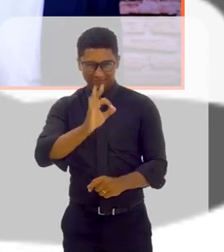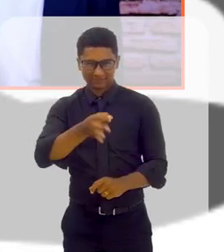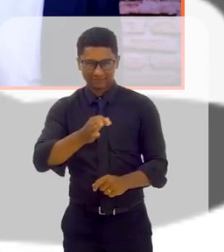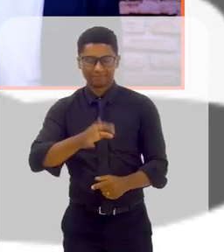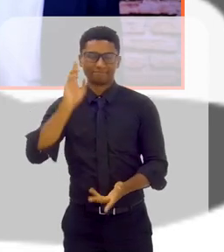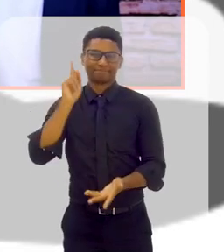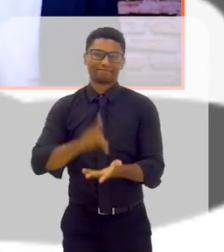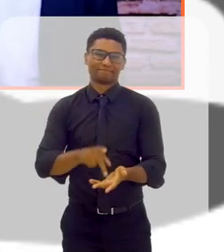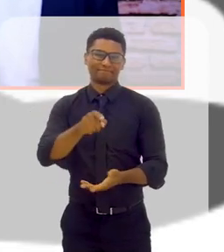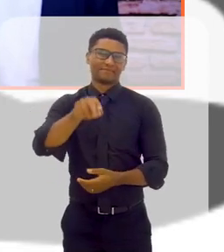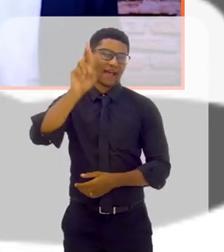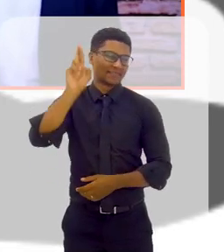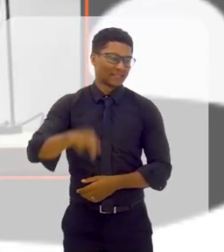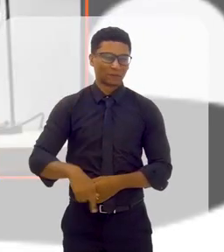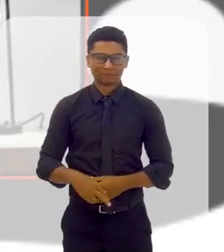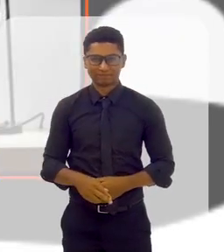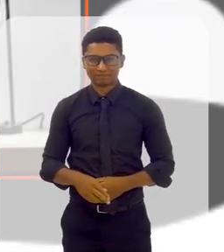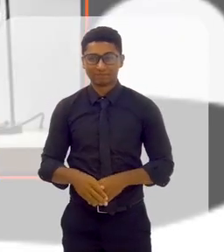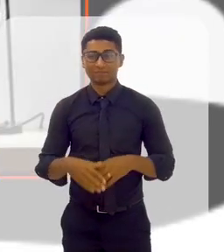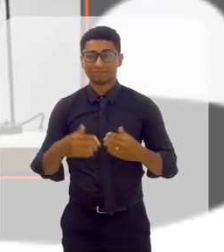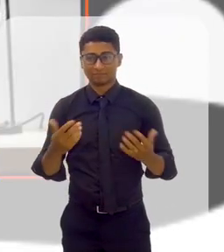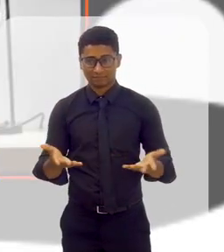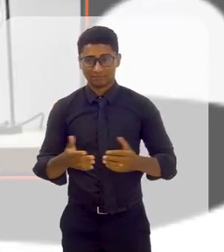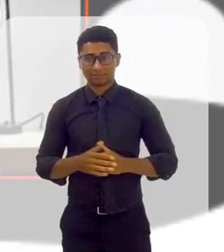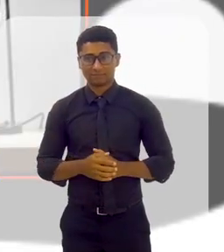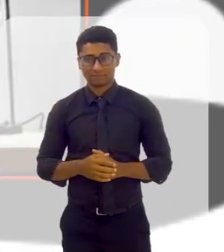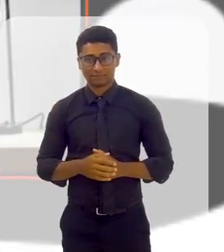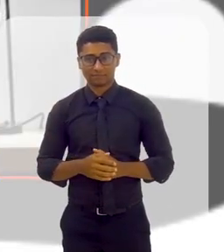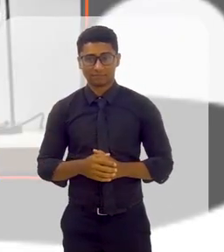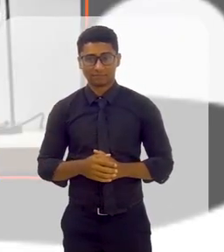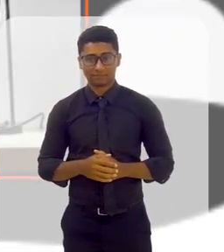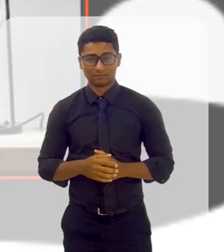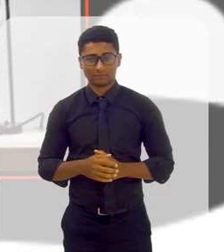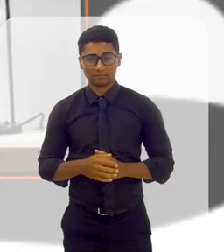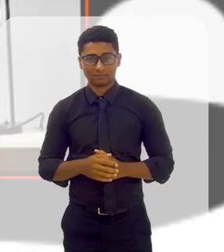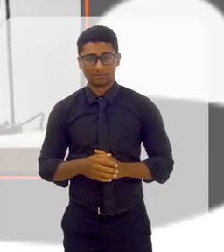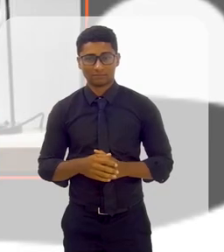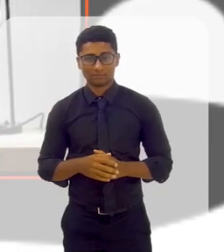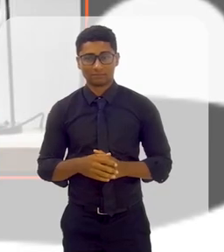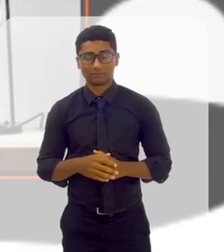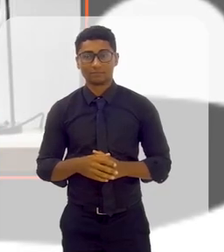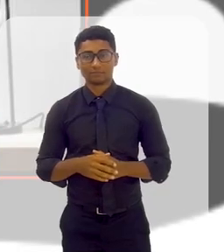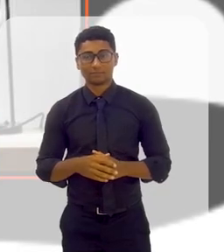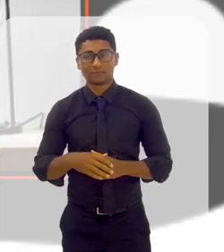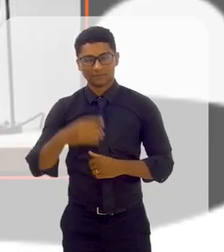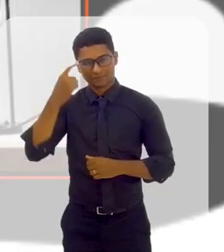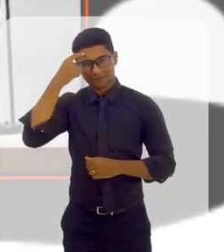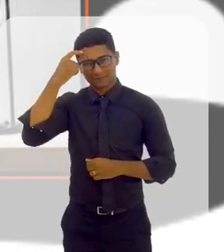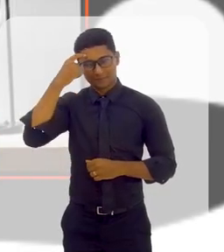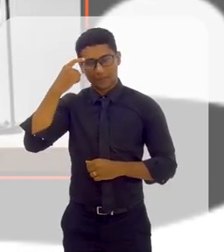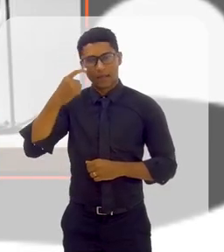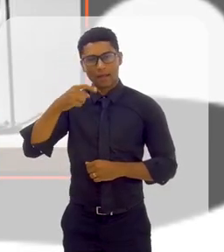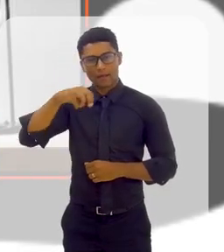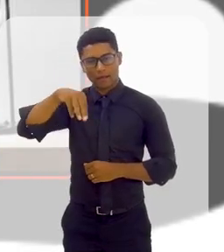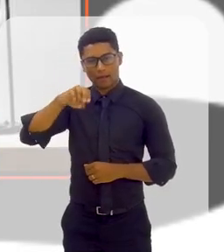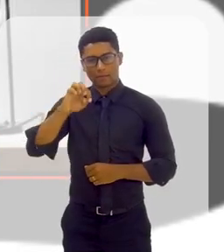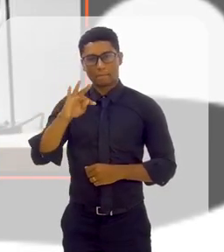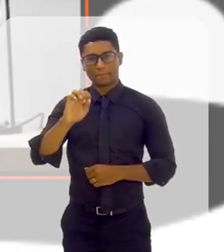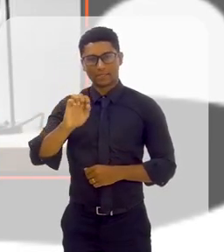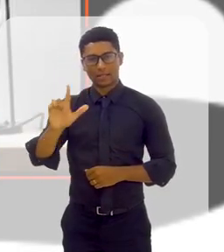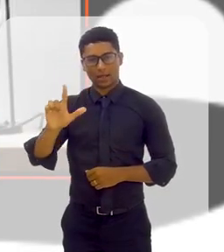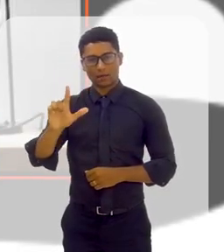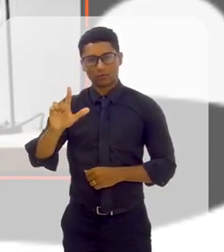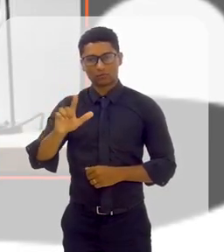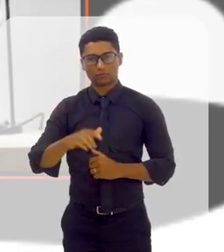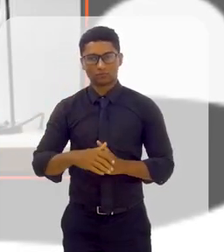verdade você tem toda razão então em se tratando de voltando aqui a parte do metal não é o que a